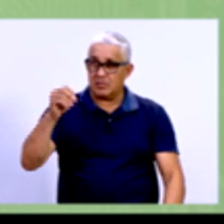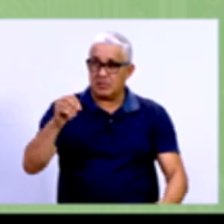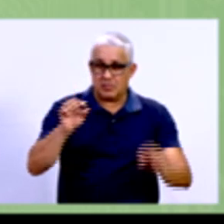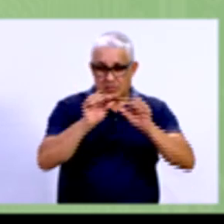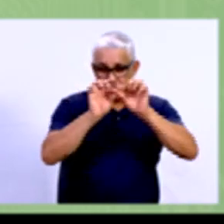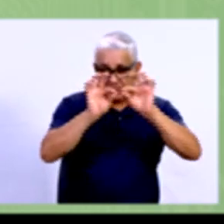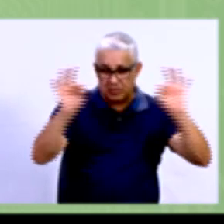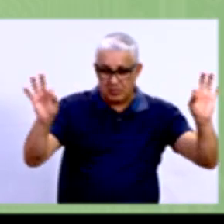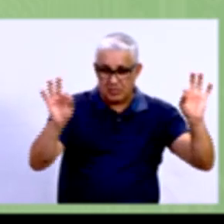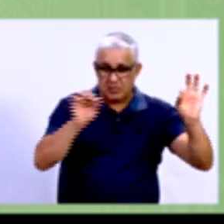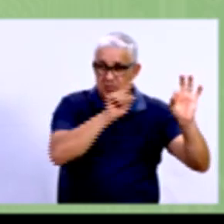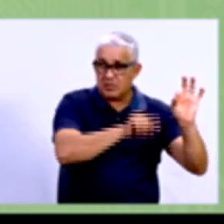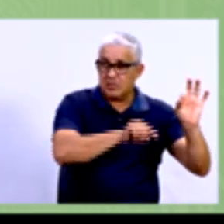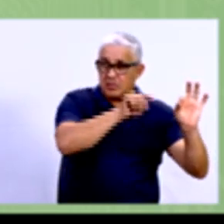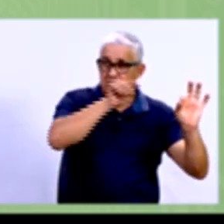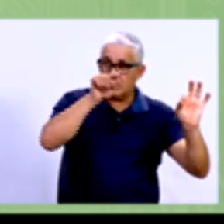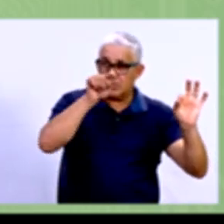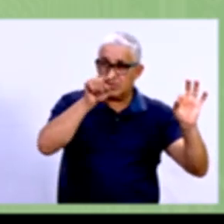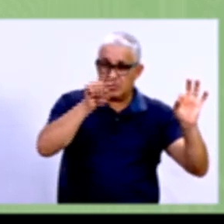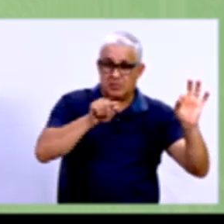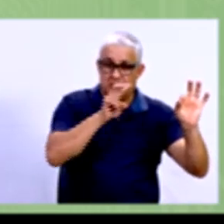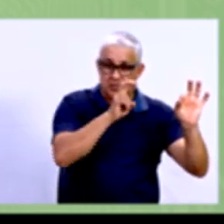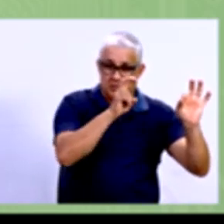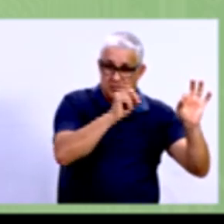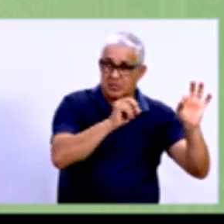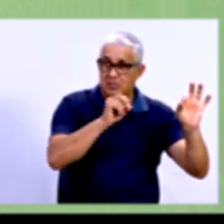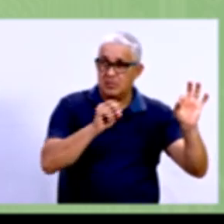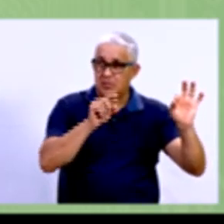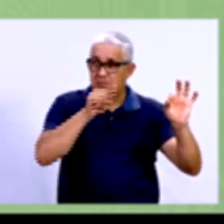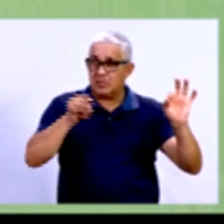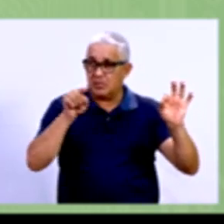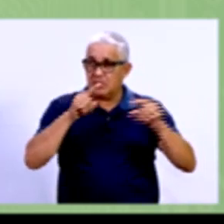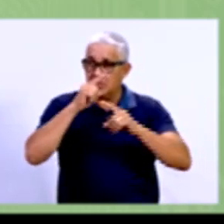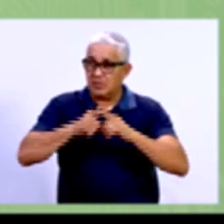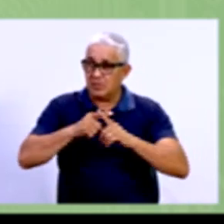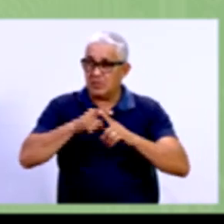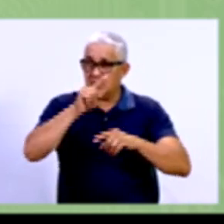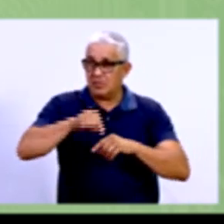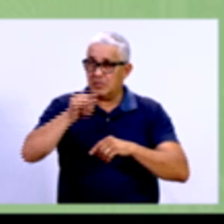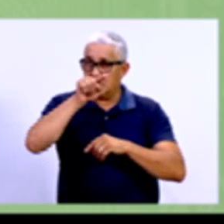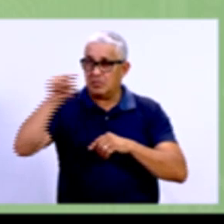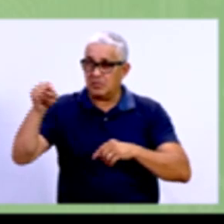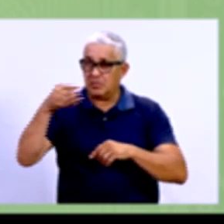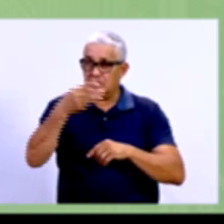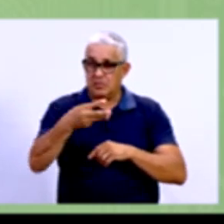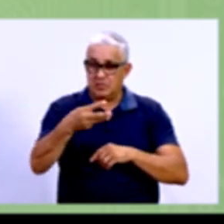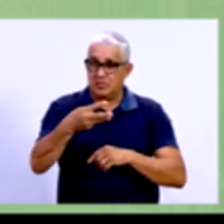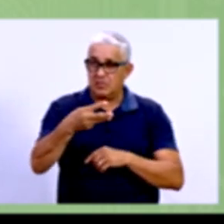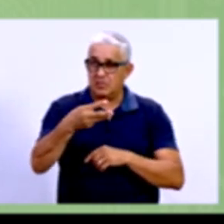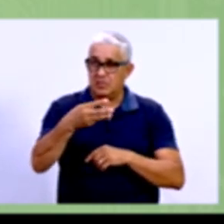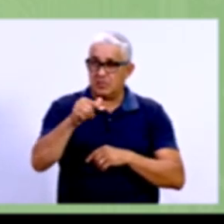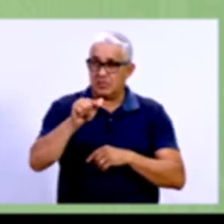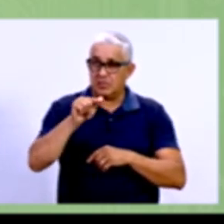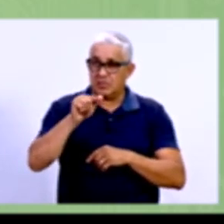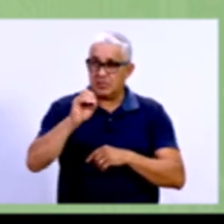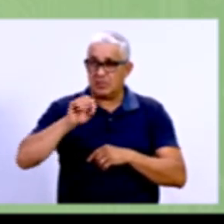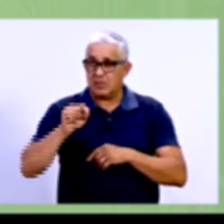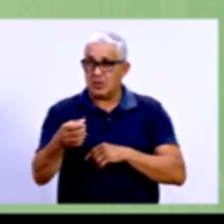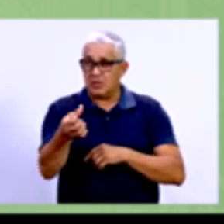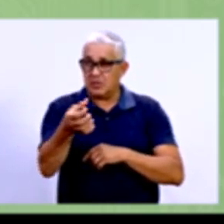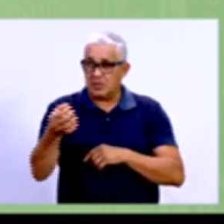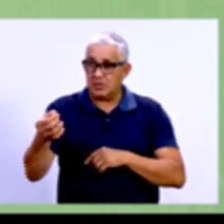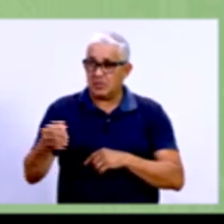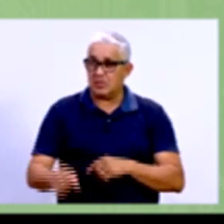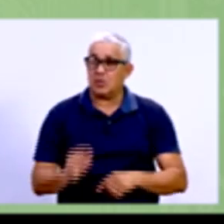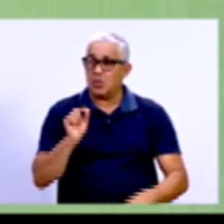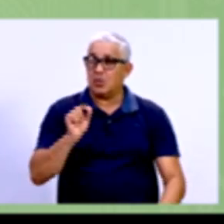de 370.600. Ressaltando que primeiro a gente vai resolver, lógico, a raiz quadrada para depois fazer a multiplicação. A gente vai